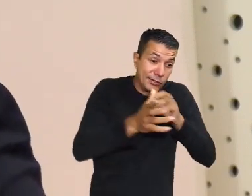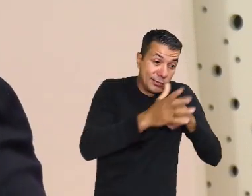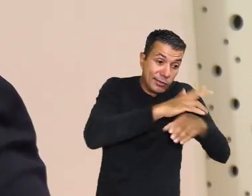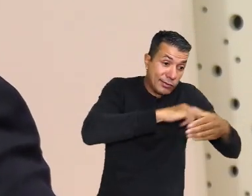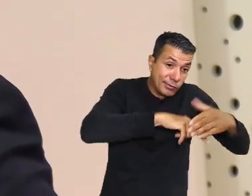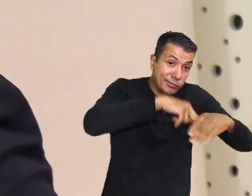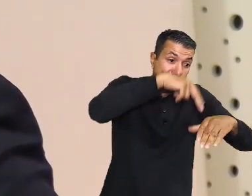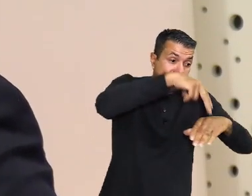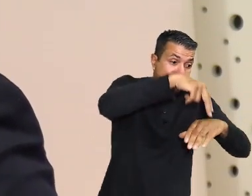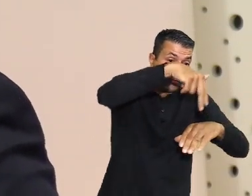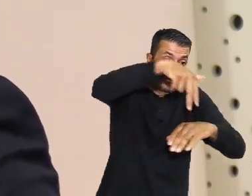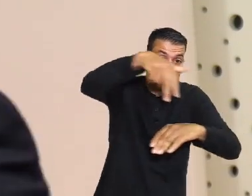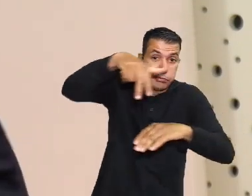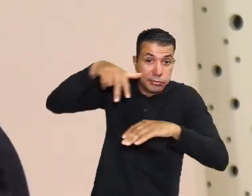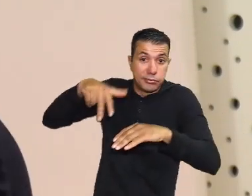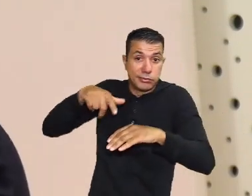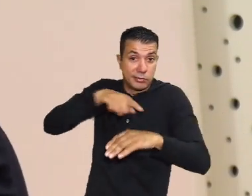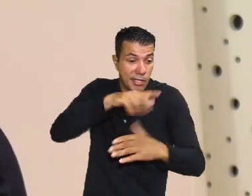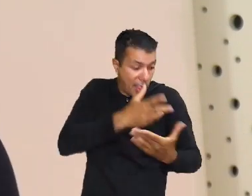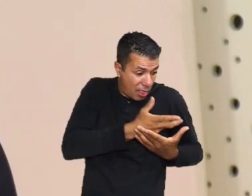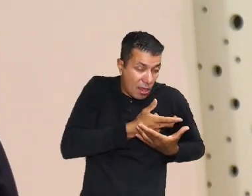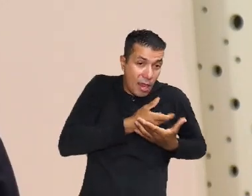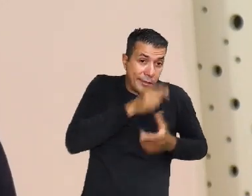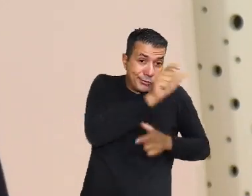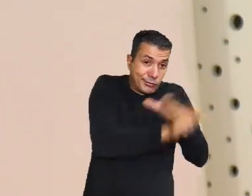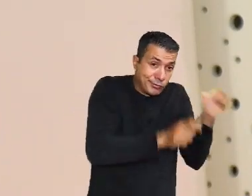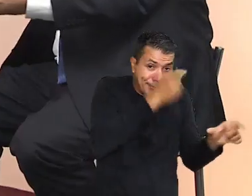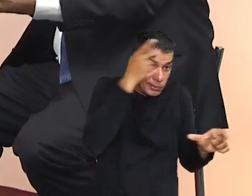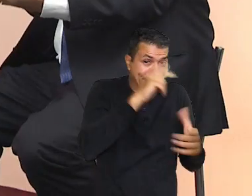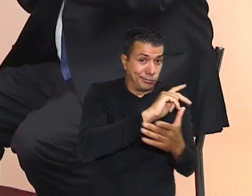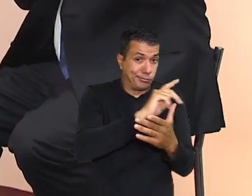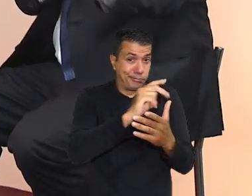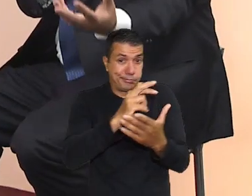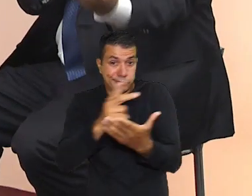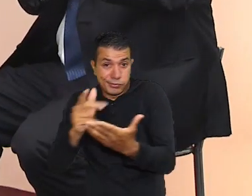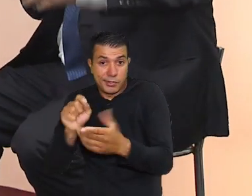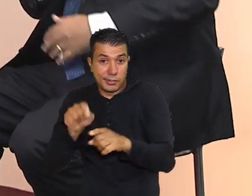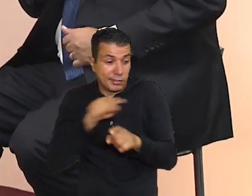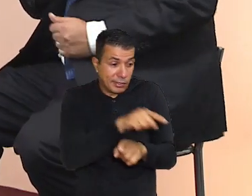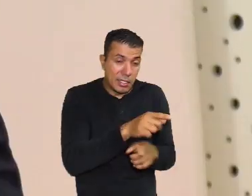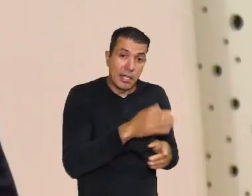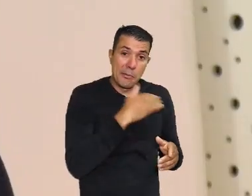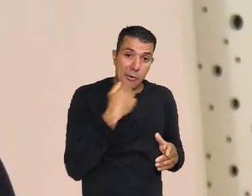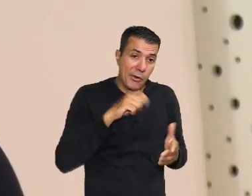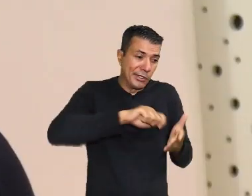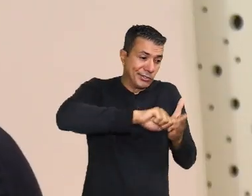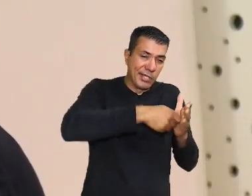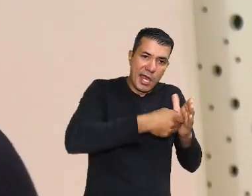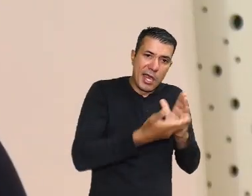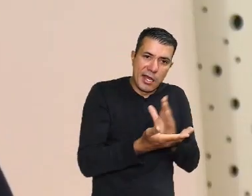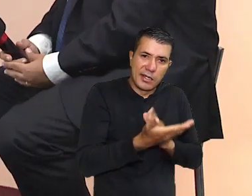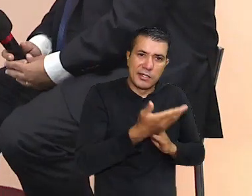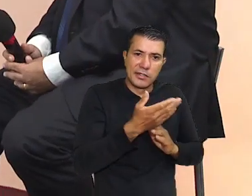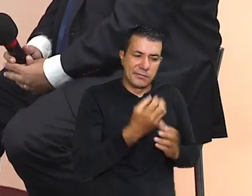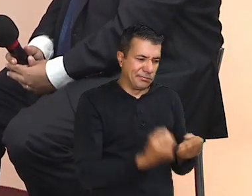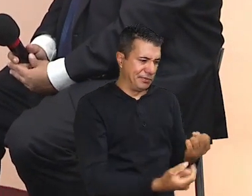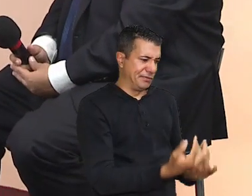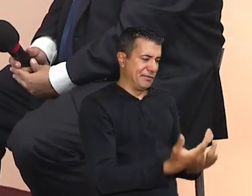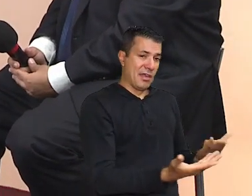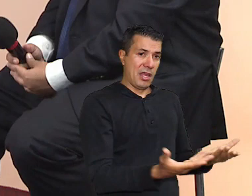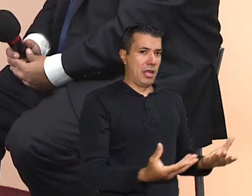dos santos e dos salvos. Então, essa é a ideia por trás dessa, ter a chave da morte e do inferno. Pastor, espera um